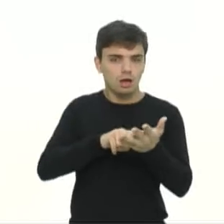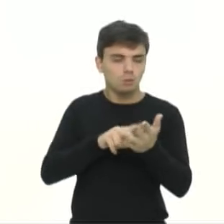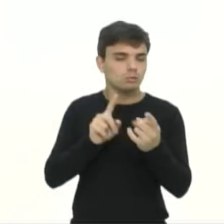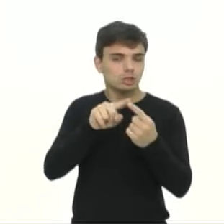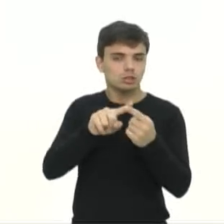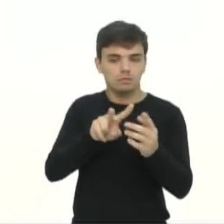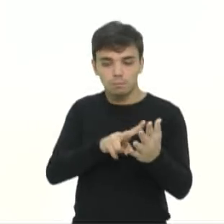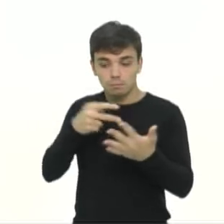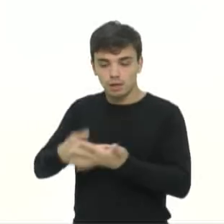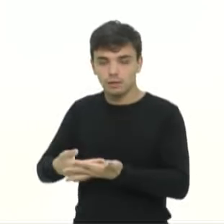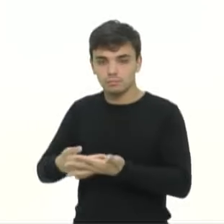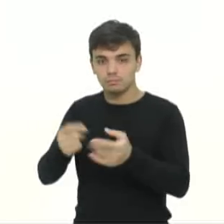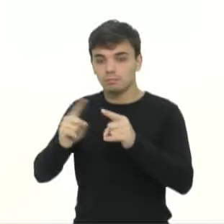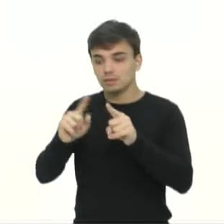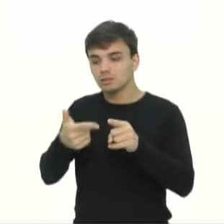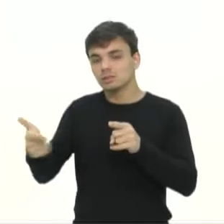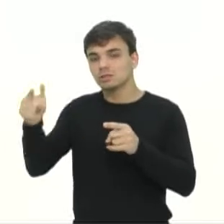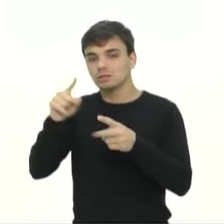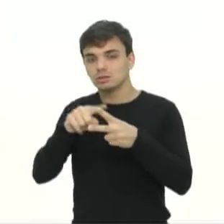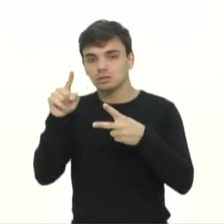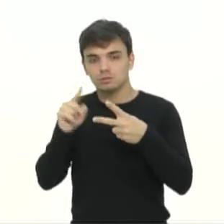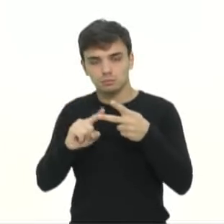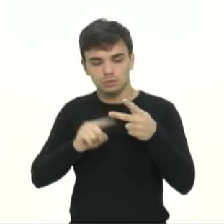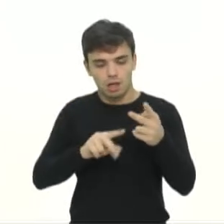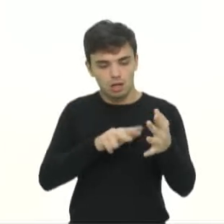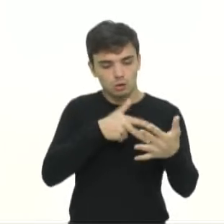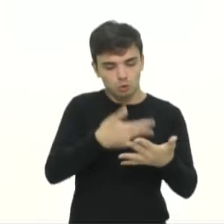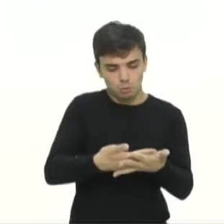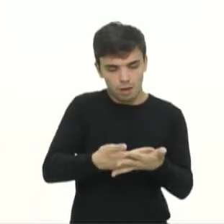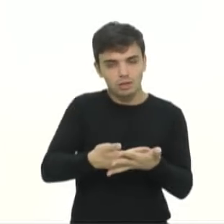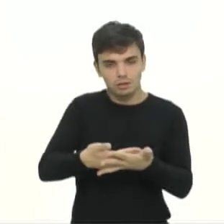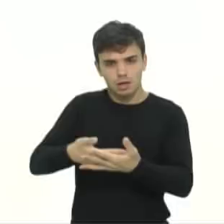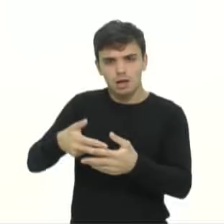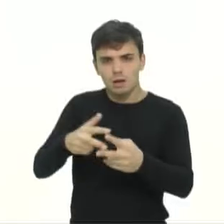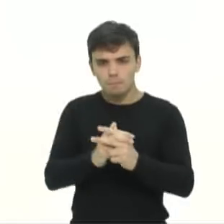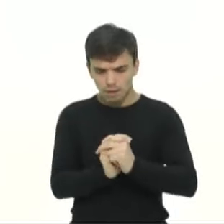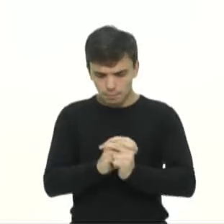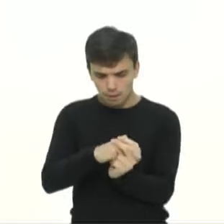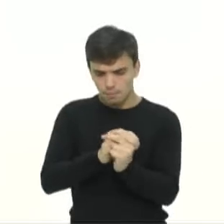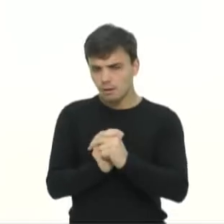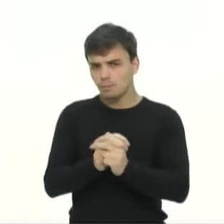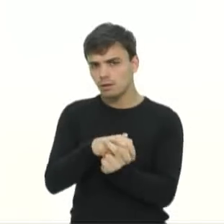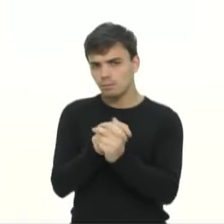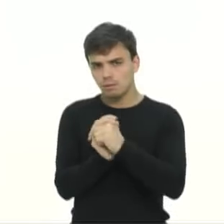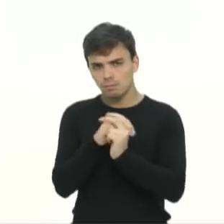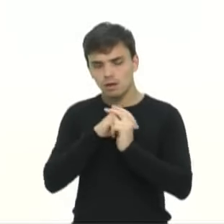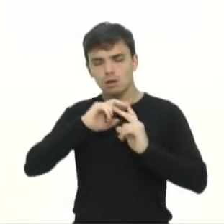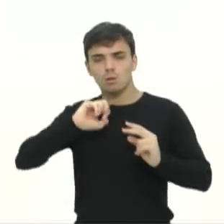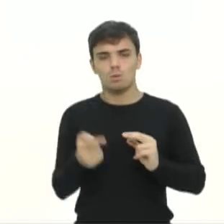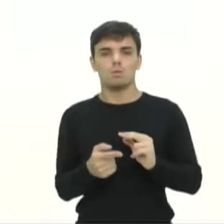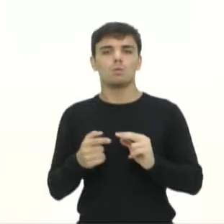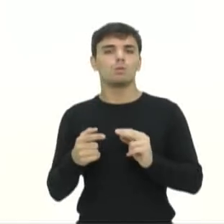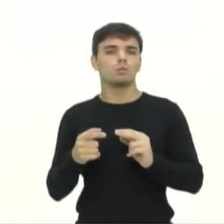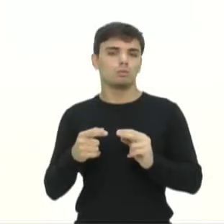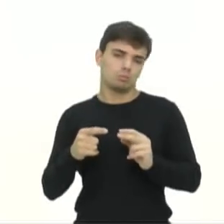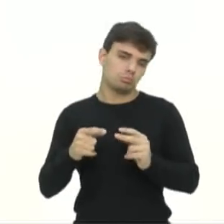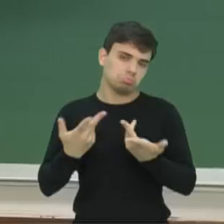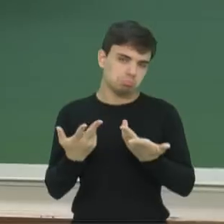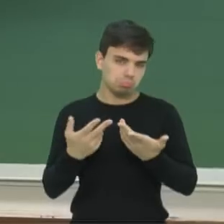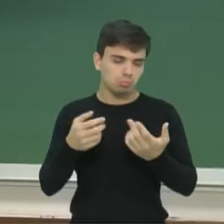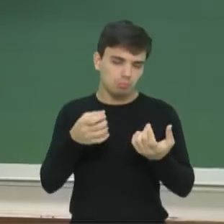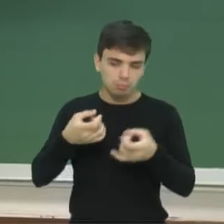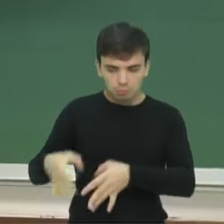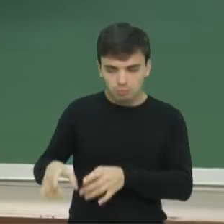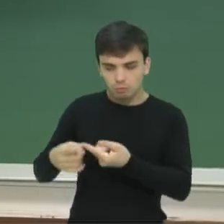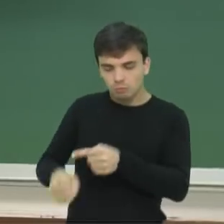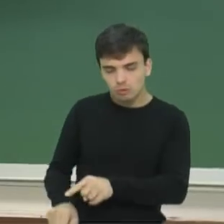segunda delas é um combate no chão, chamado Newaza, na qual o objetivo é imobilizar o oponente ou forçá-lo a desistir. Né? Então são as